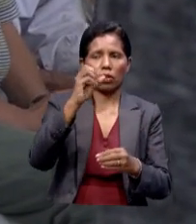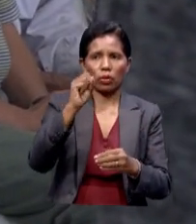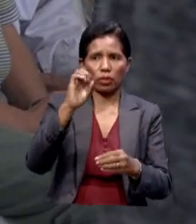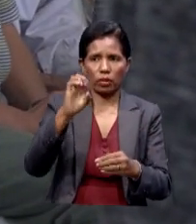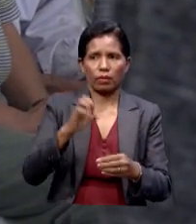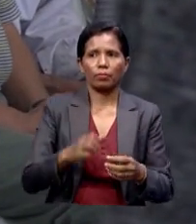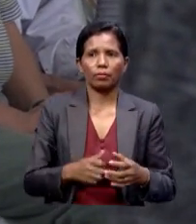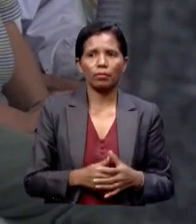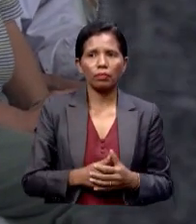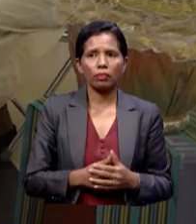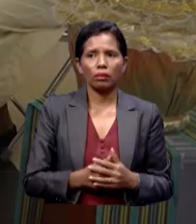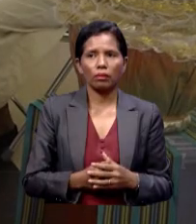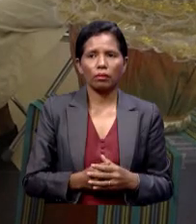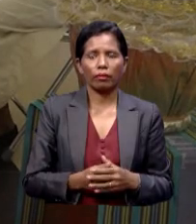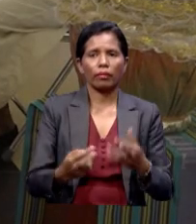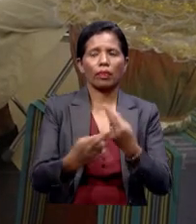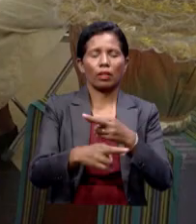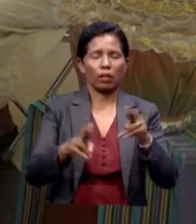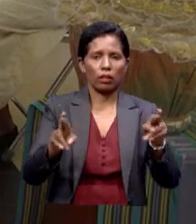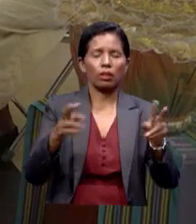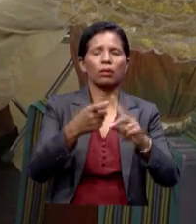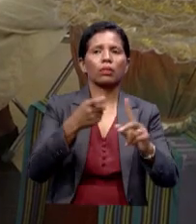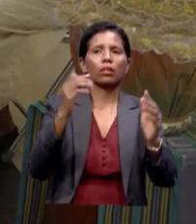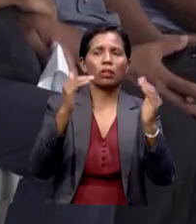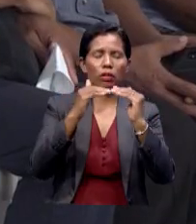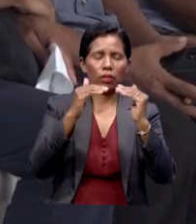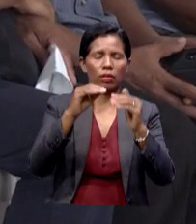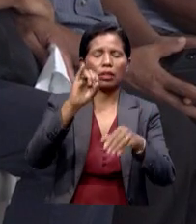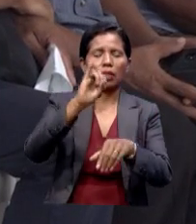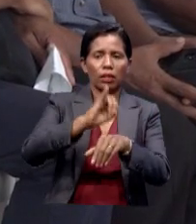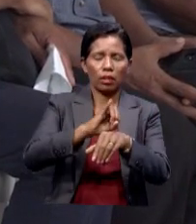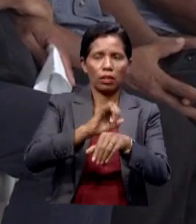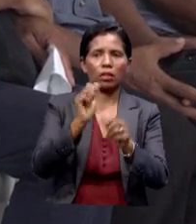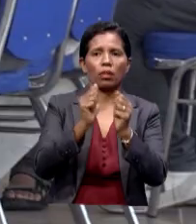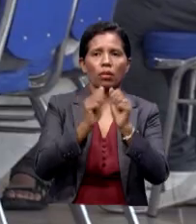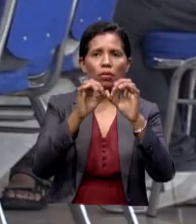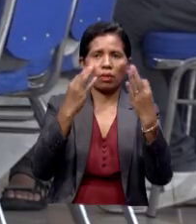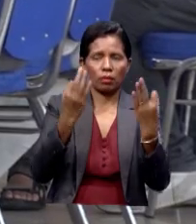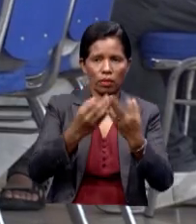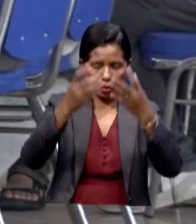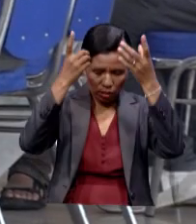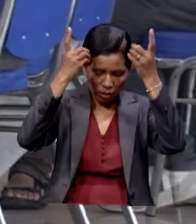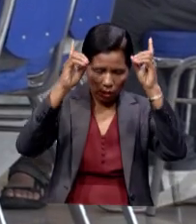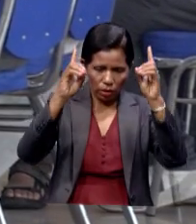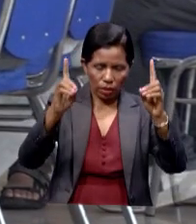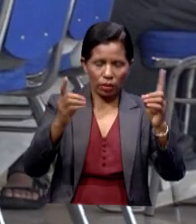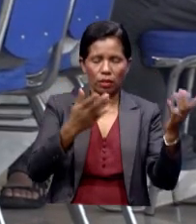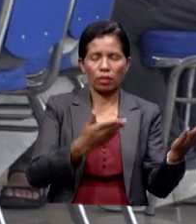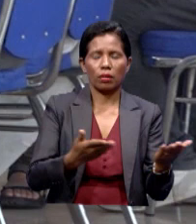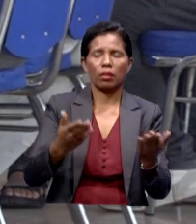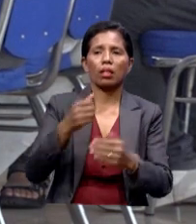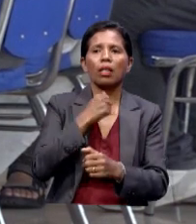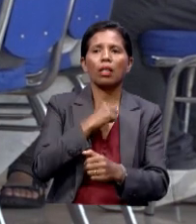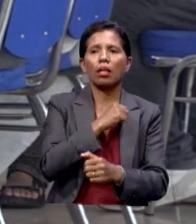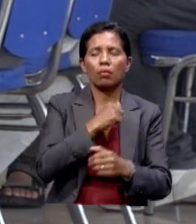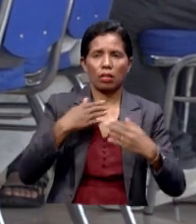Nian. Resultado José encontra né parte igreja na família Sira decidiu o dihakoi matebian Monsenhor José António